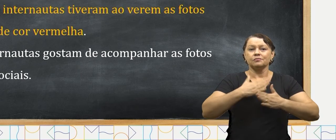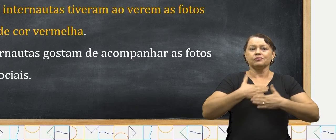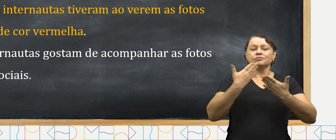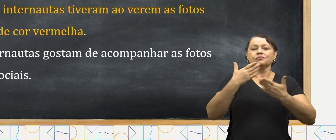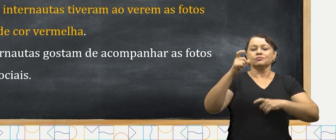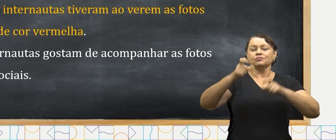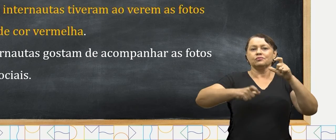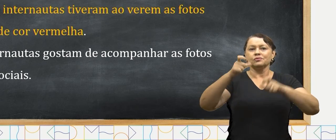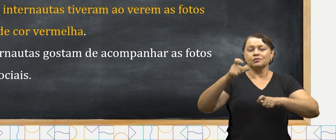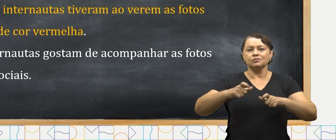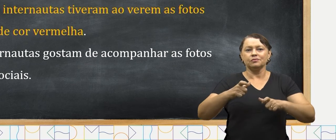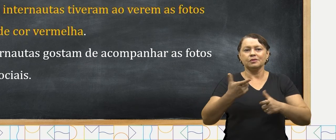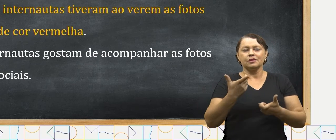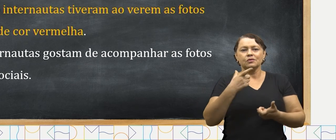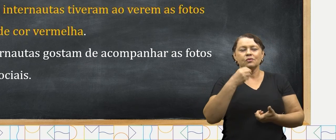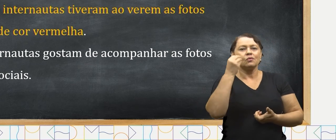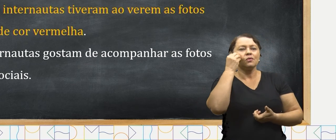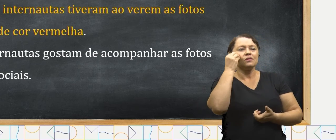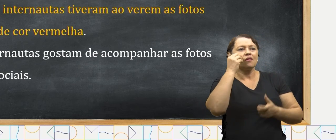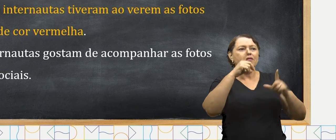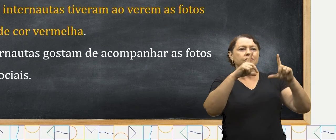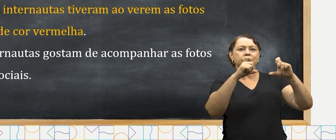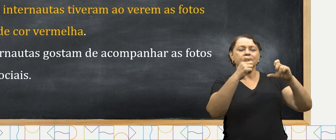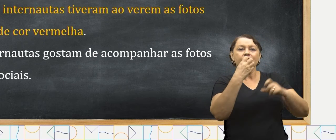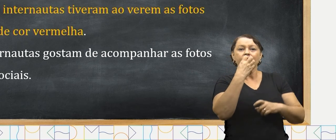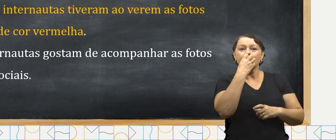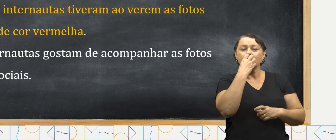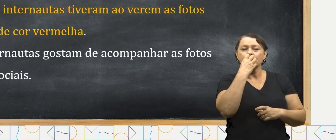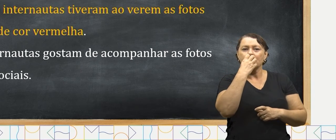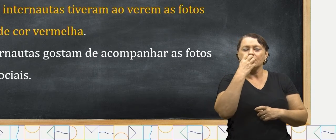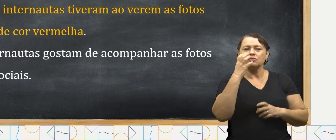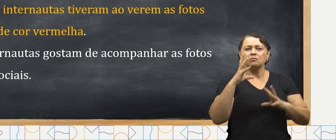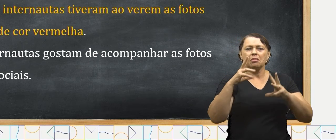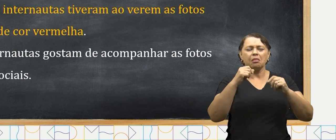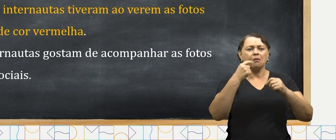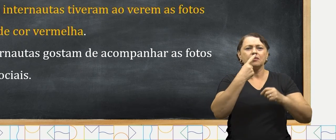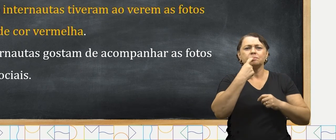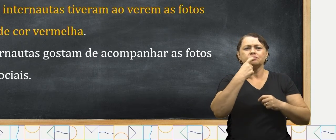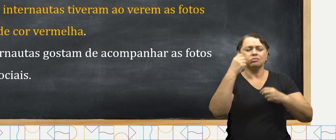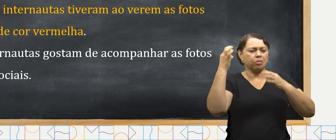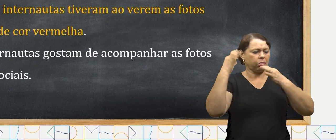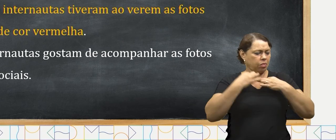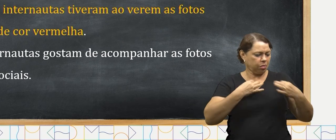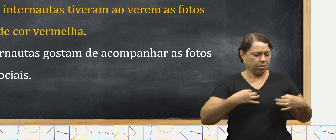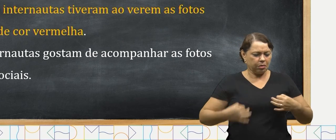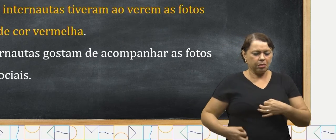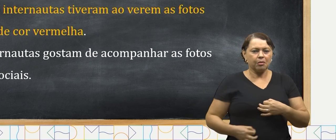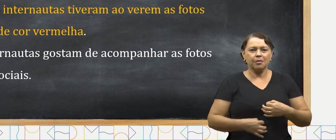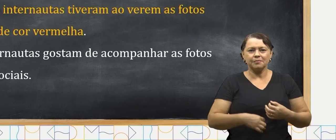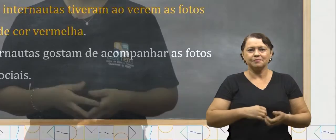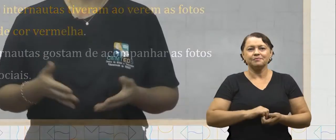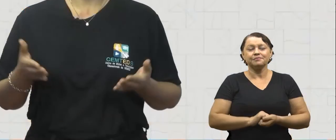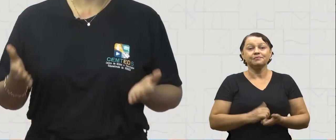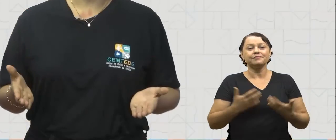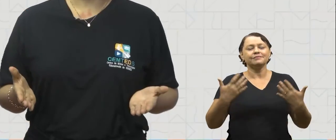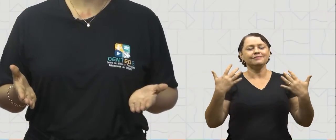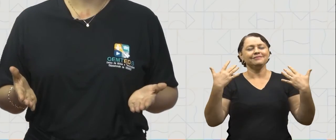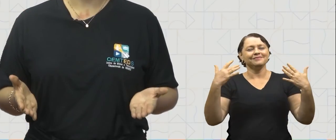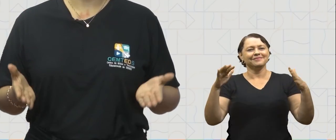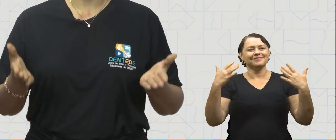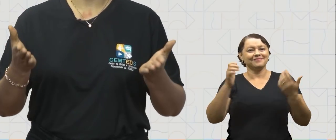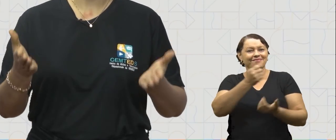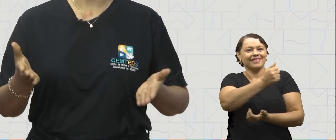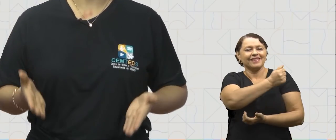os internautas tiveram ao verem as fotos do cão todo manchado de cor vermelha.